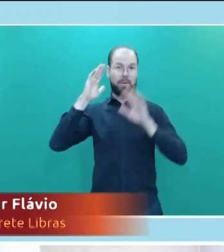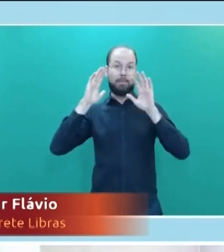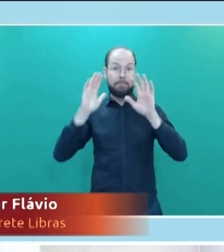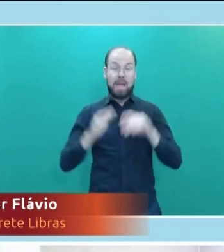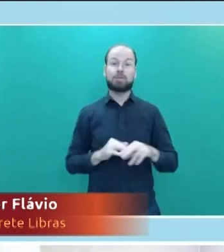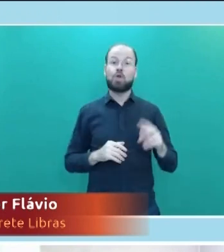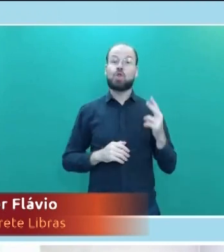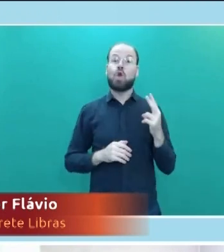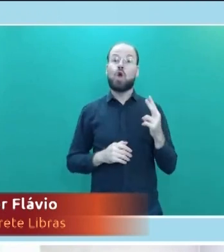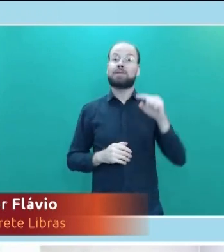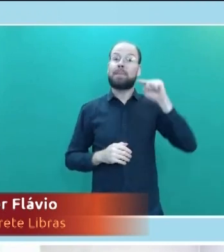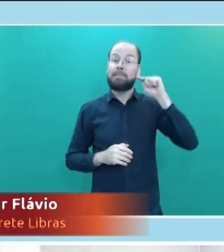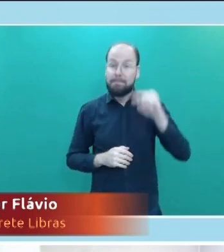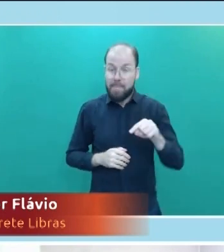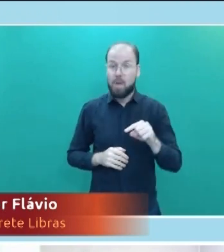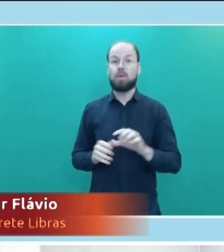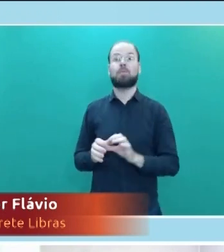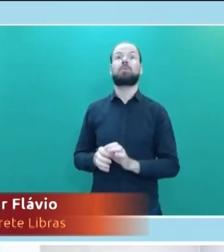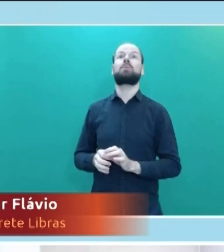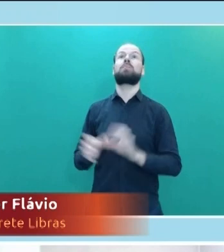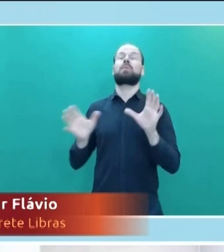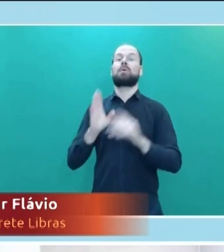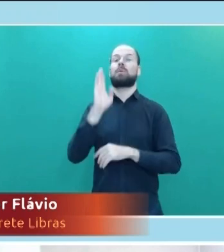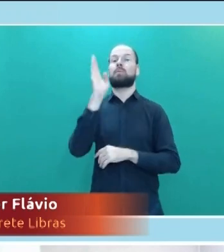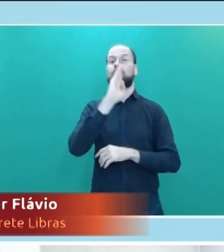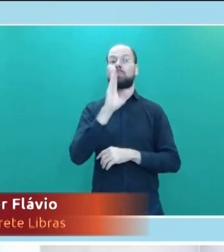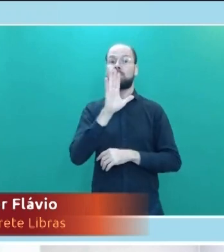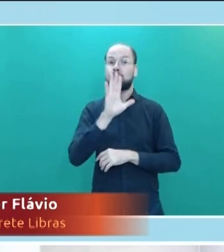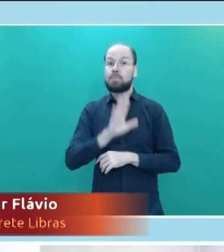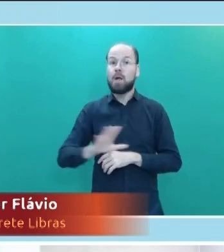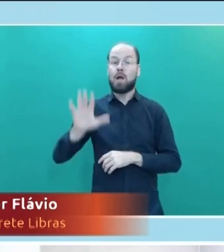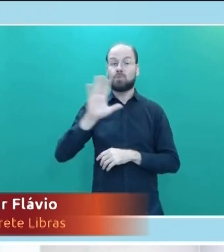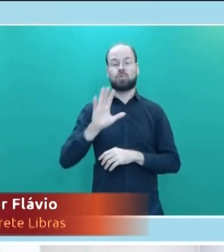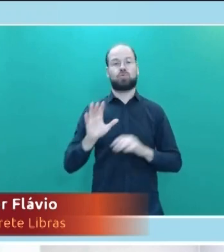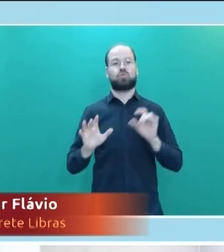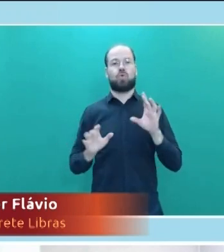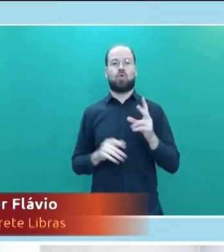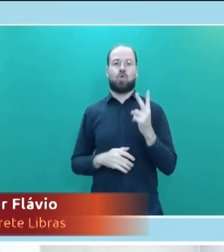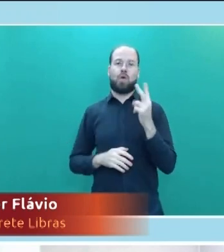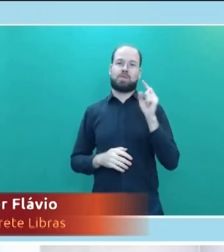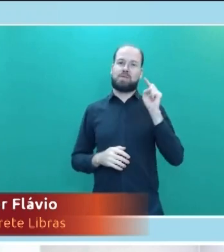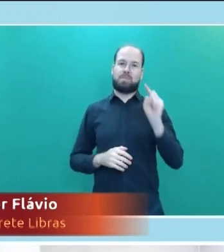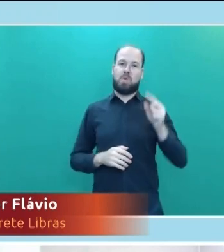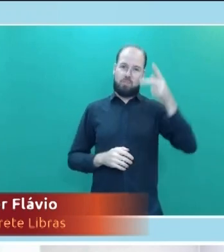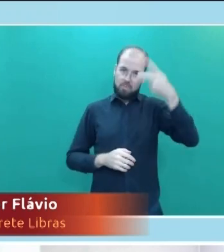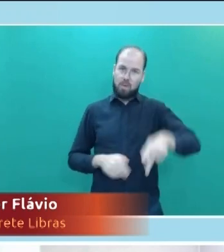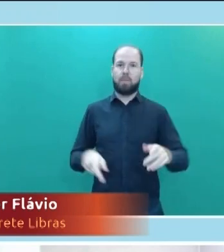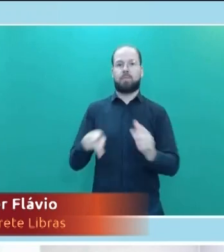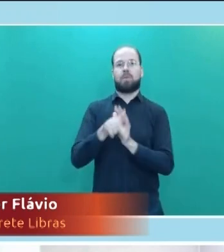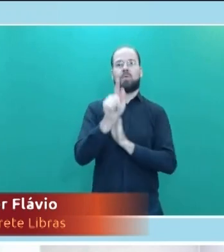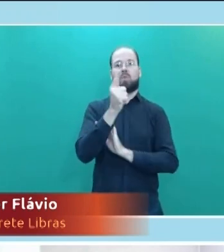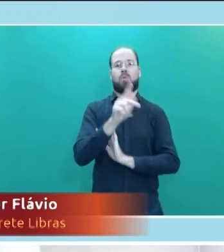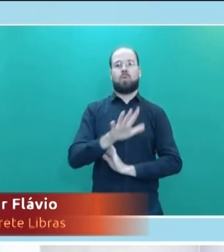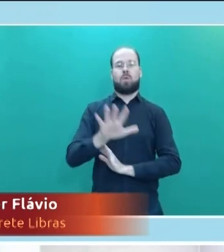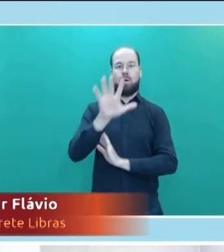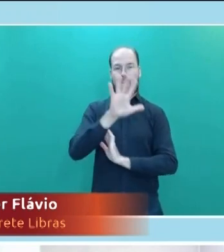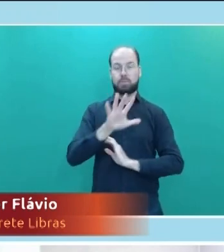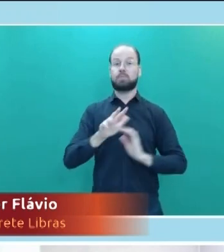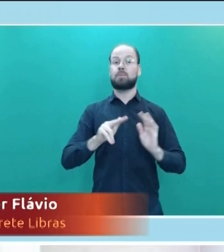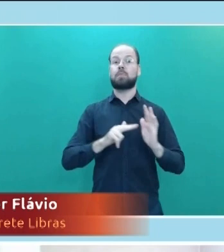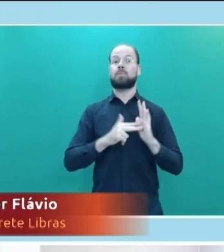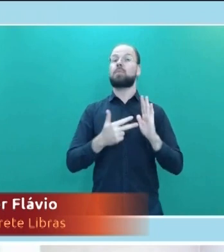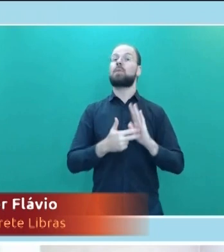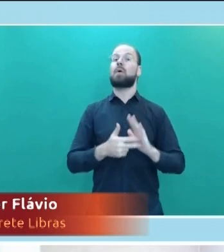escravos resgatados no Brasil inteiro são de Goiás. Significa que quem foi escravizado em